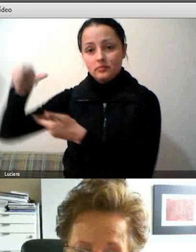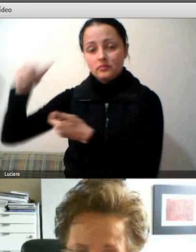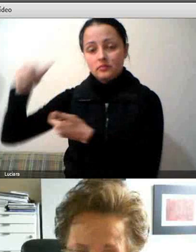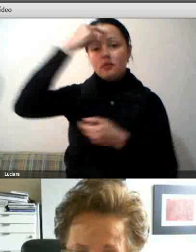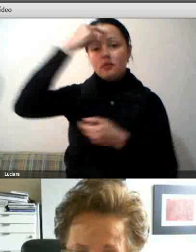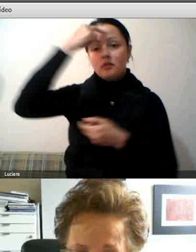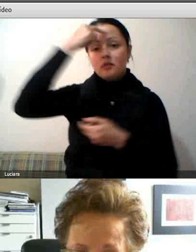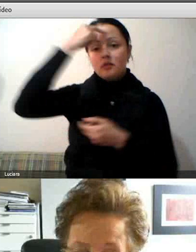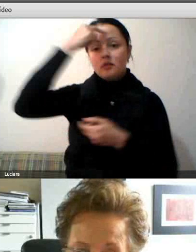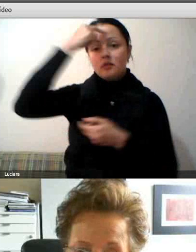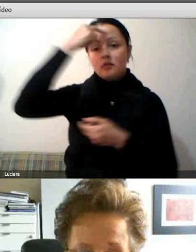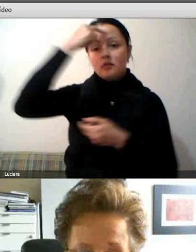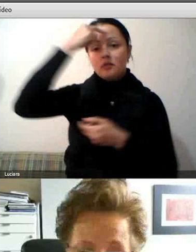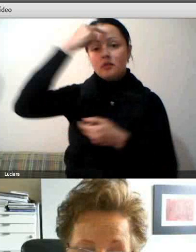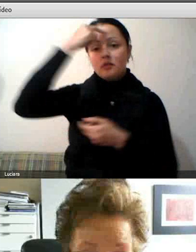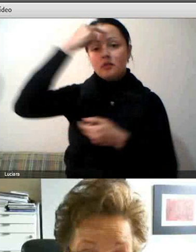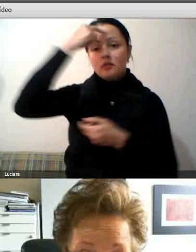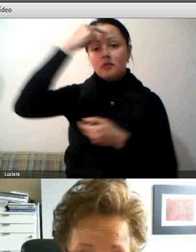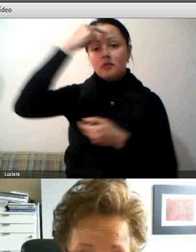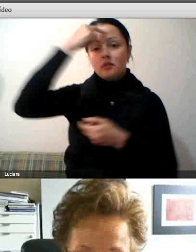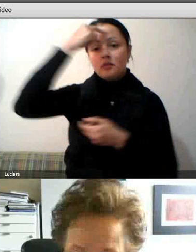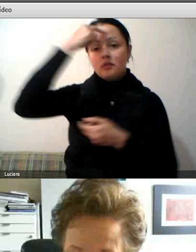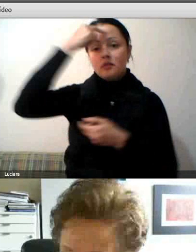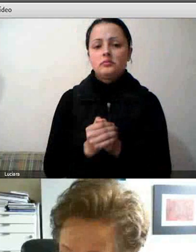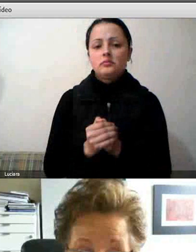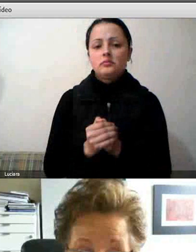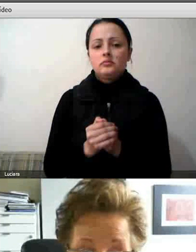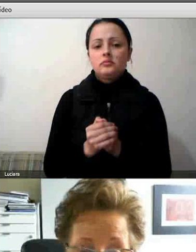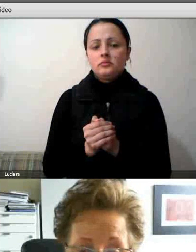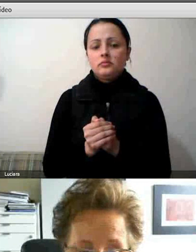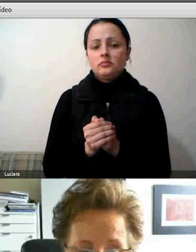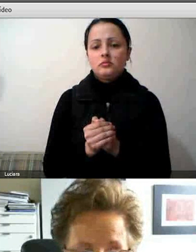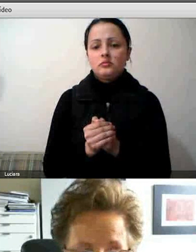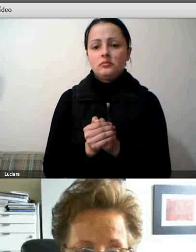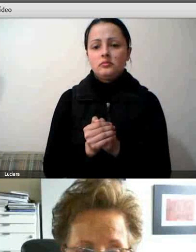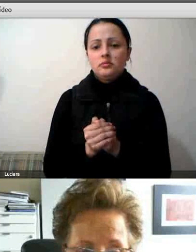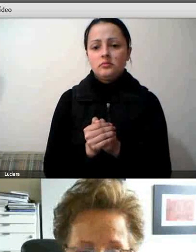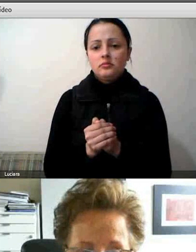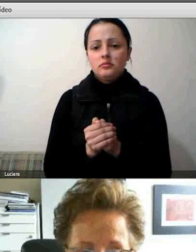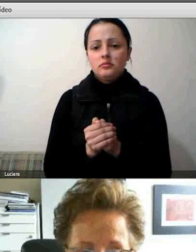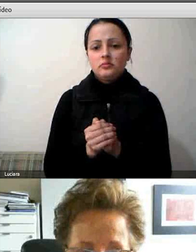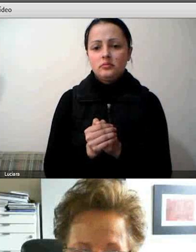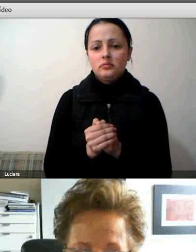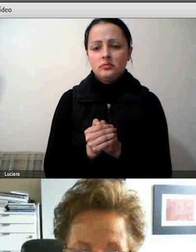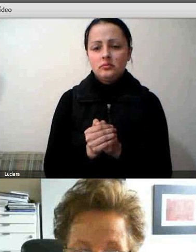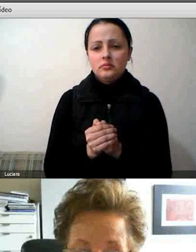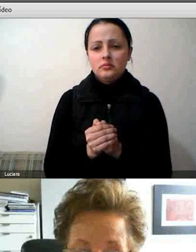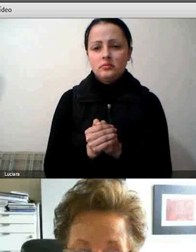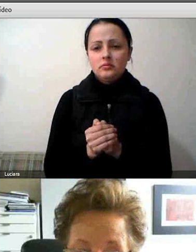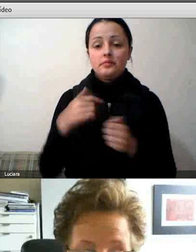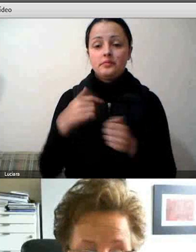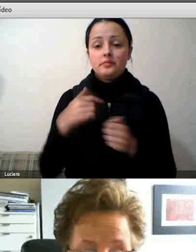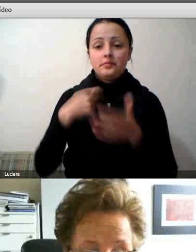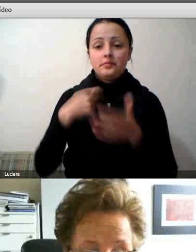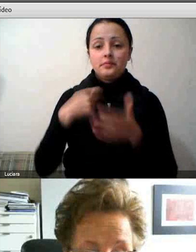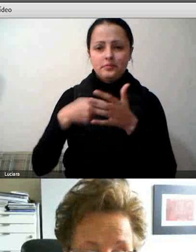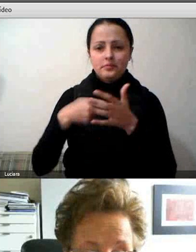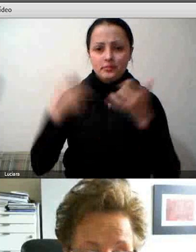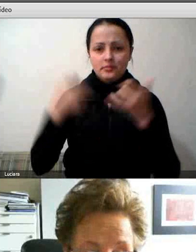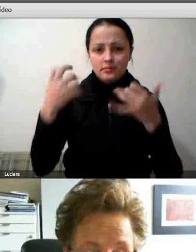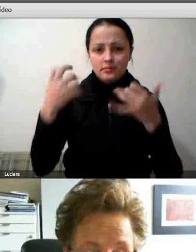universidades atendem as escolas da sua proximidade. Então eu vou tentar explicar aqui, por exemplo, como é que